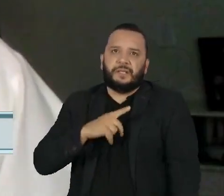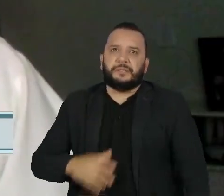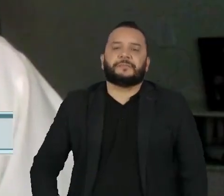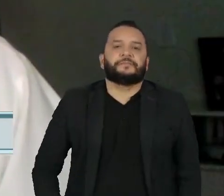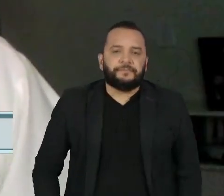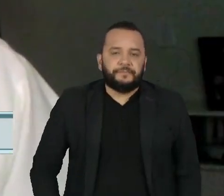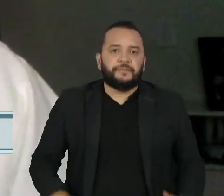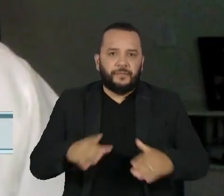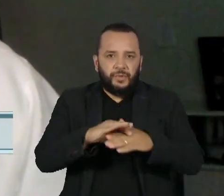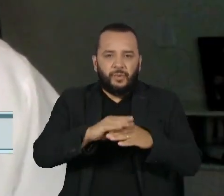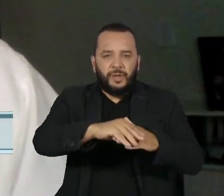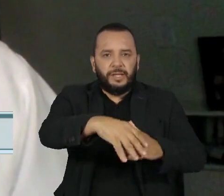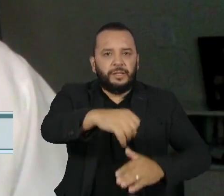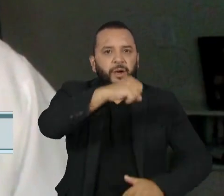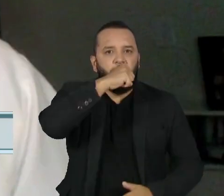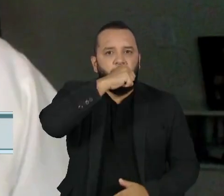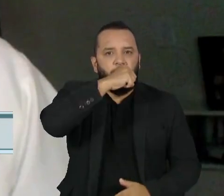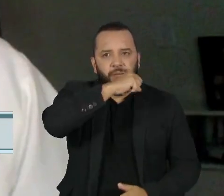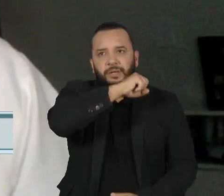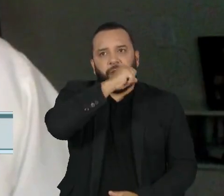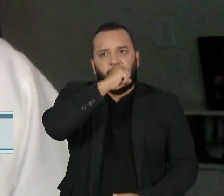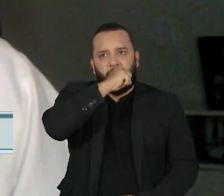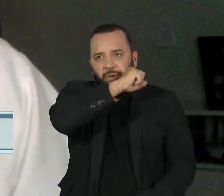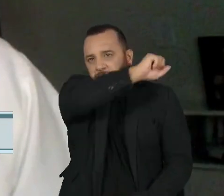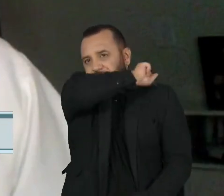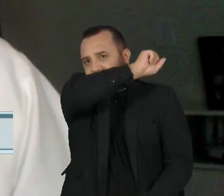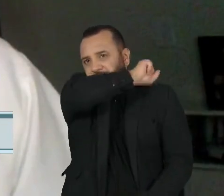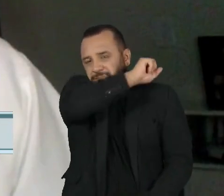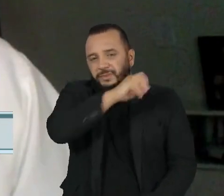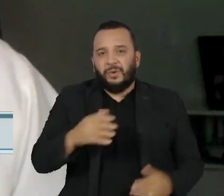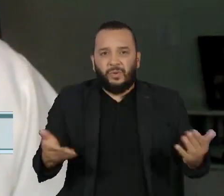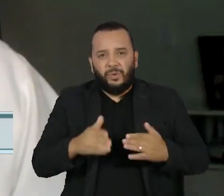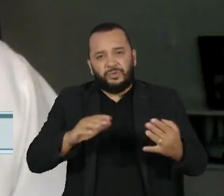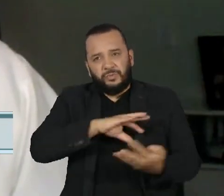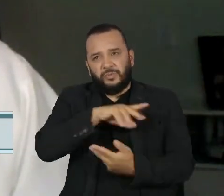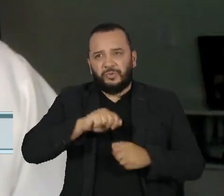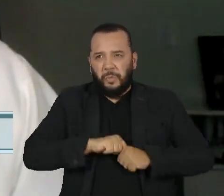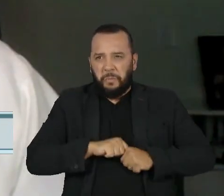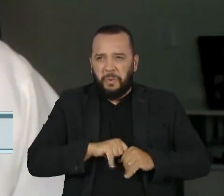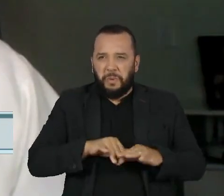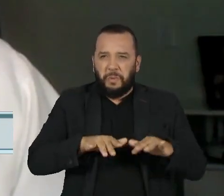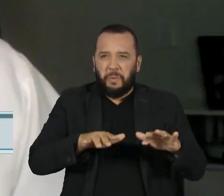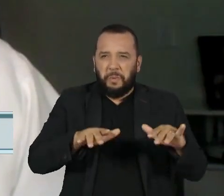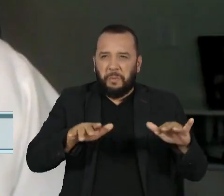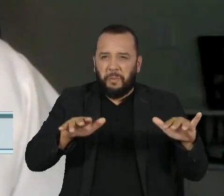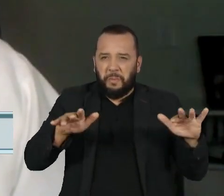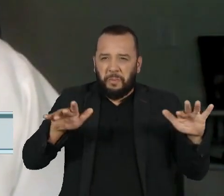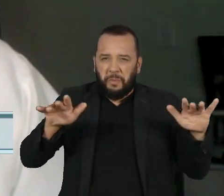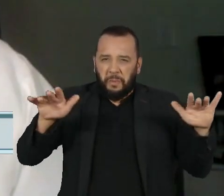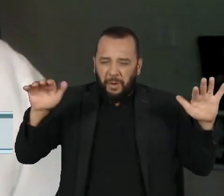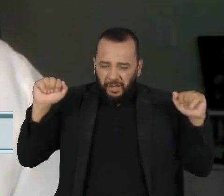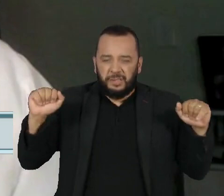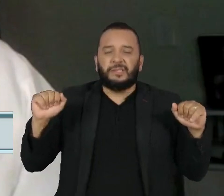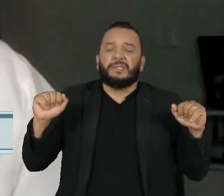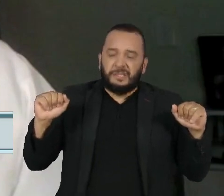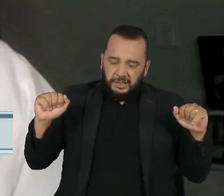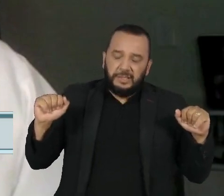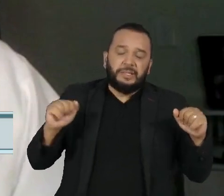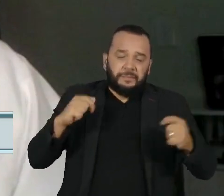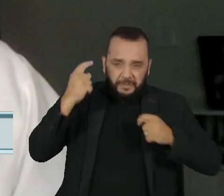A tuberculose no mundo, hoje, no cenário pós-pandêmico, é uma das